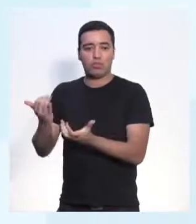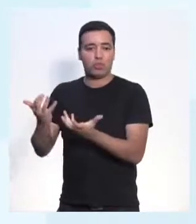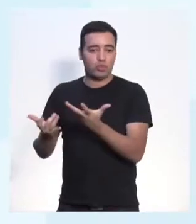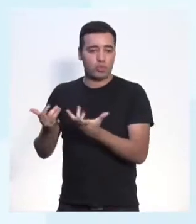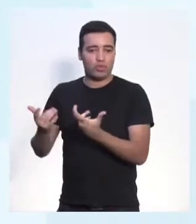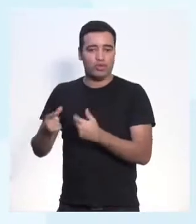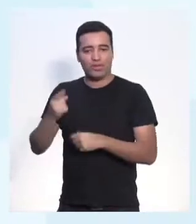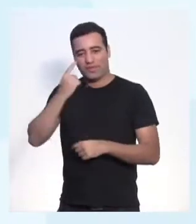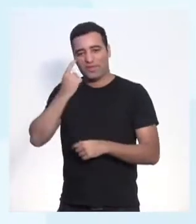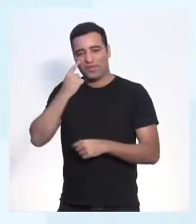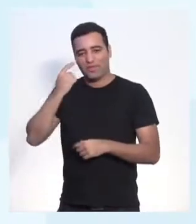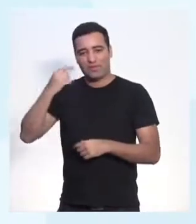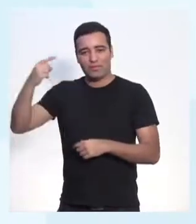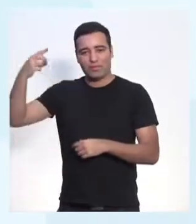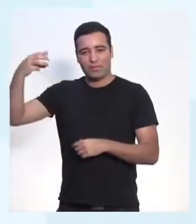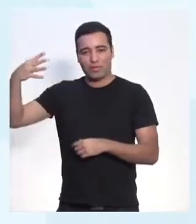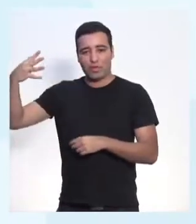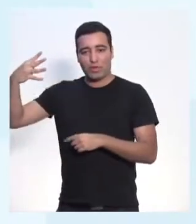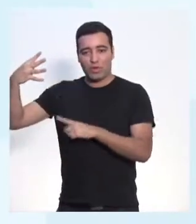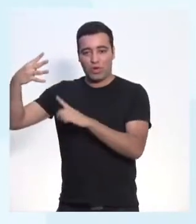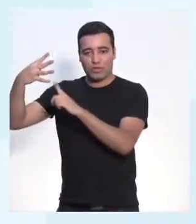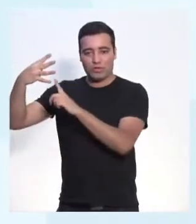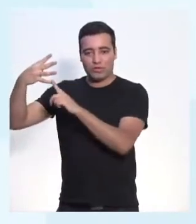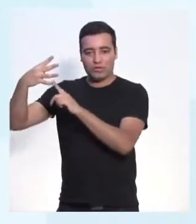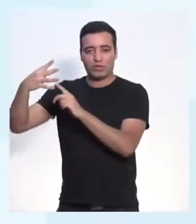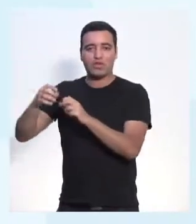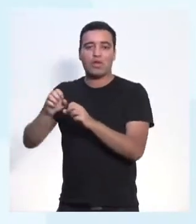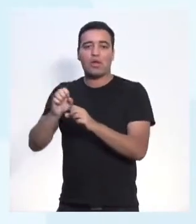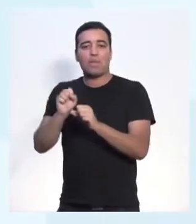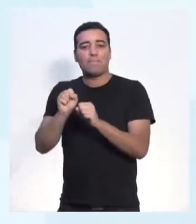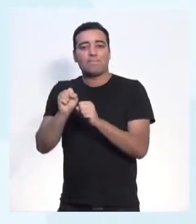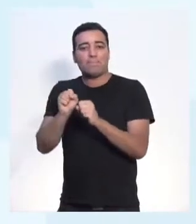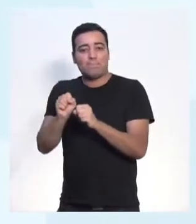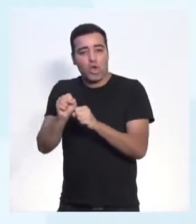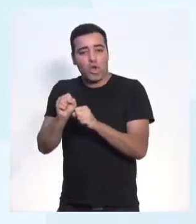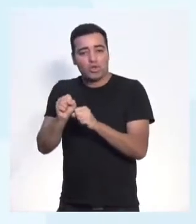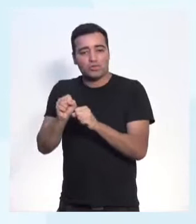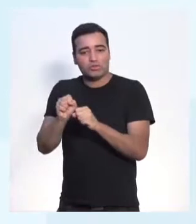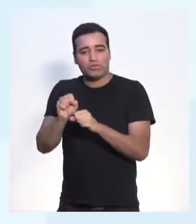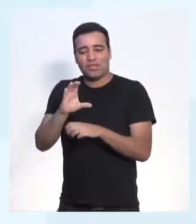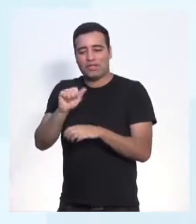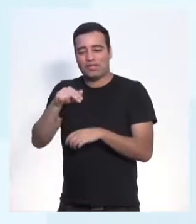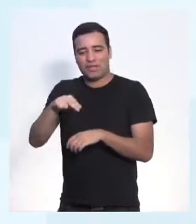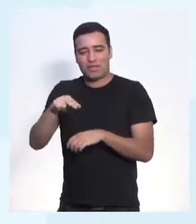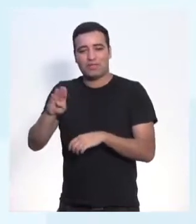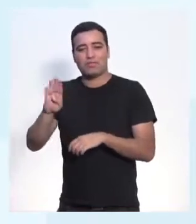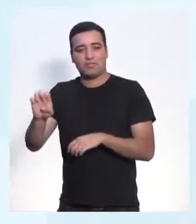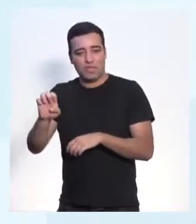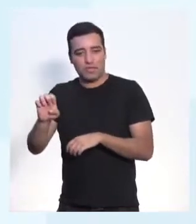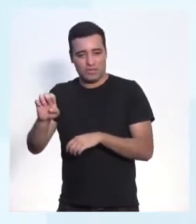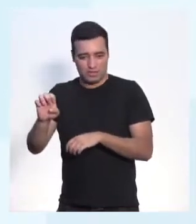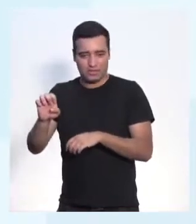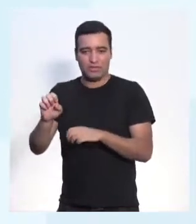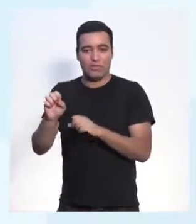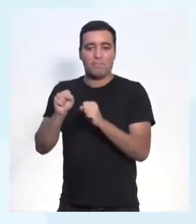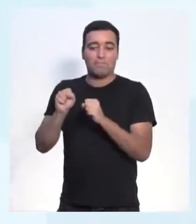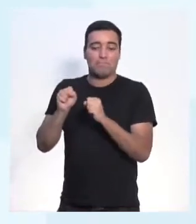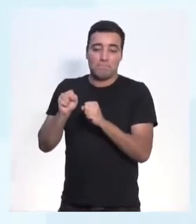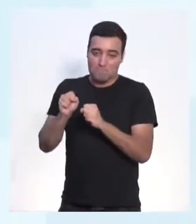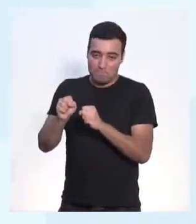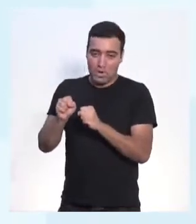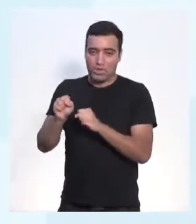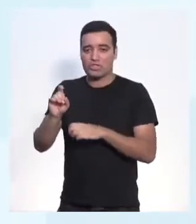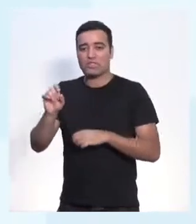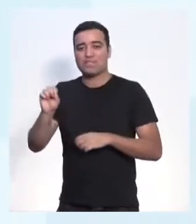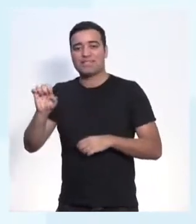novo, na quarta linha. Pode ser, can be. Pode ser queimado, can be burned. Tá? Então, a